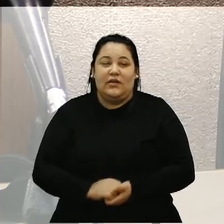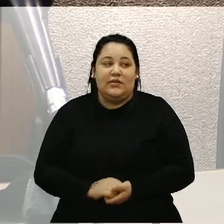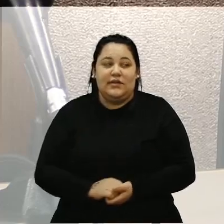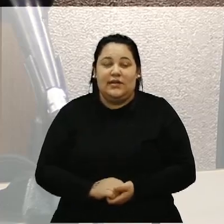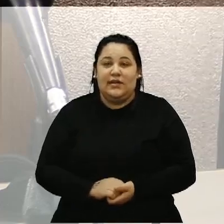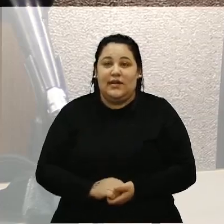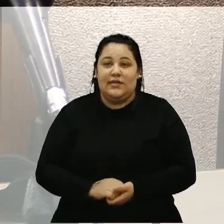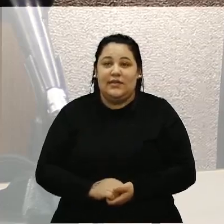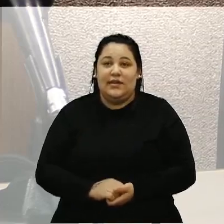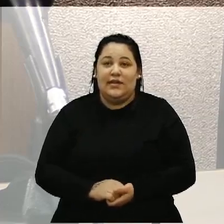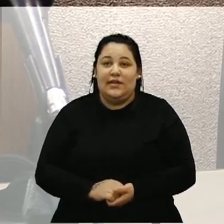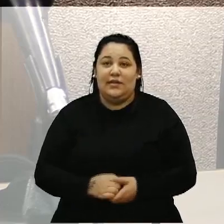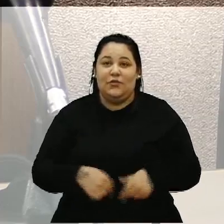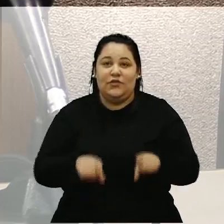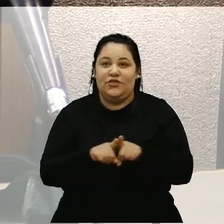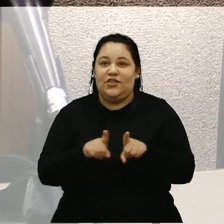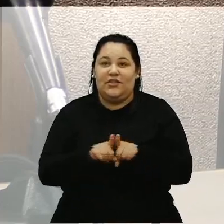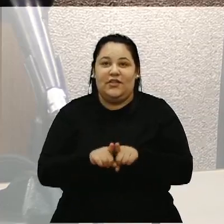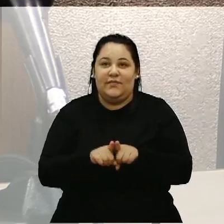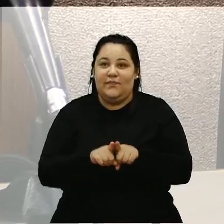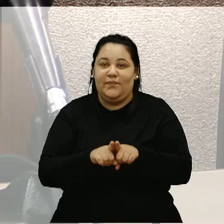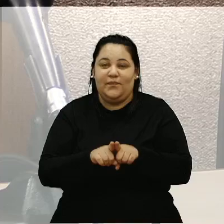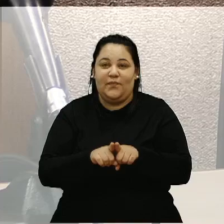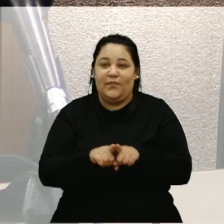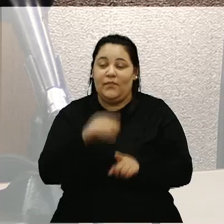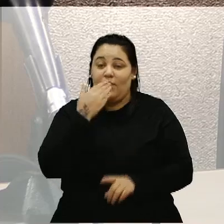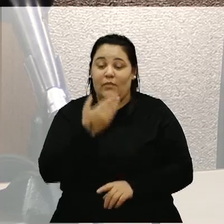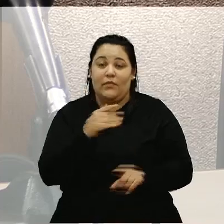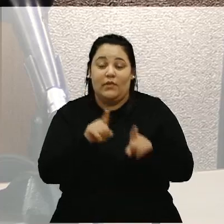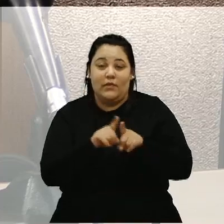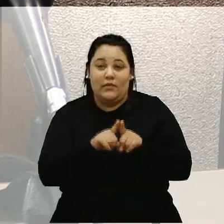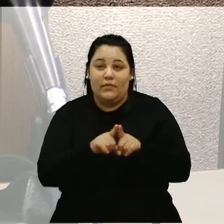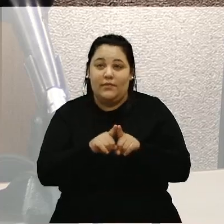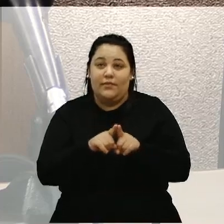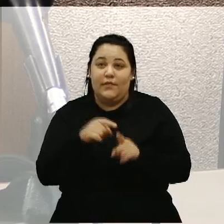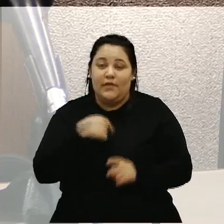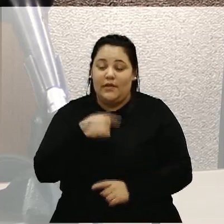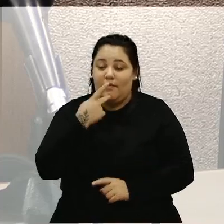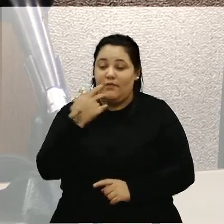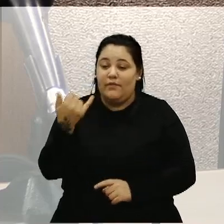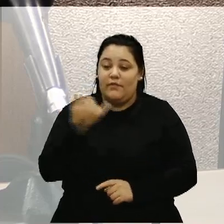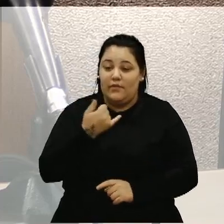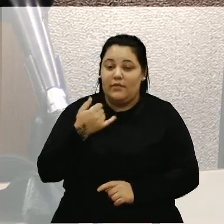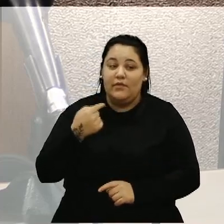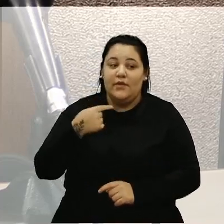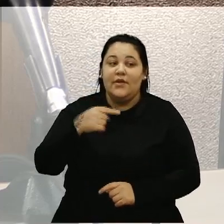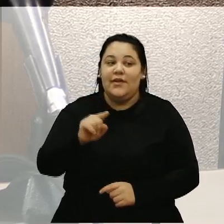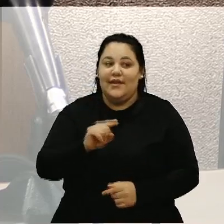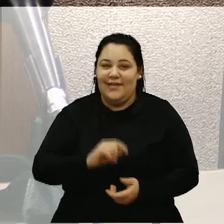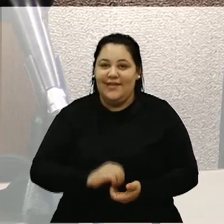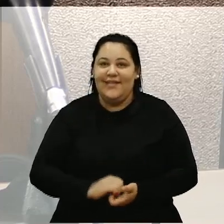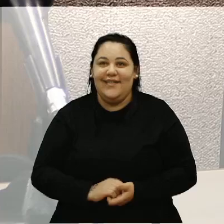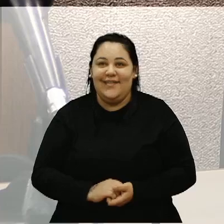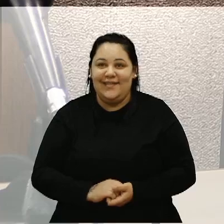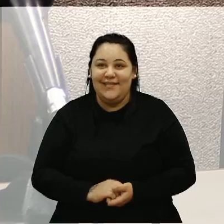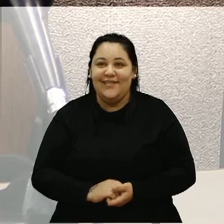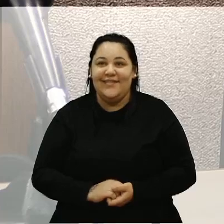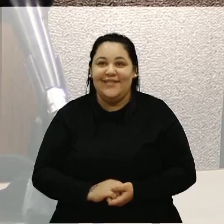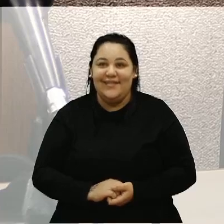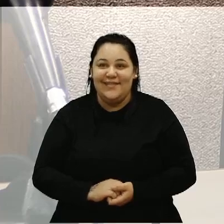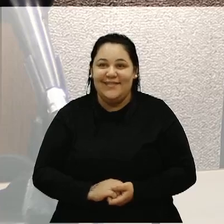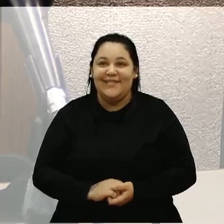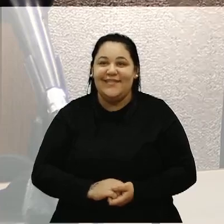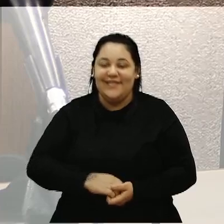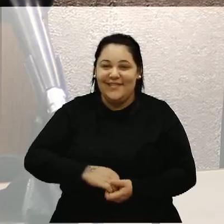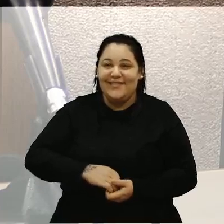para ele e repeço novamente. E aí ele me diz, vou novamente solicitar, Gladys. Então, o próprio